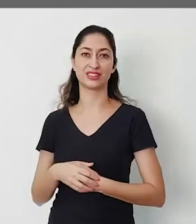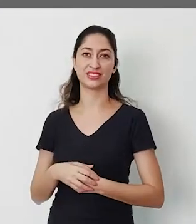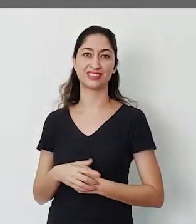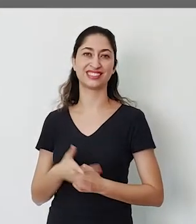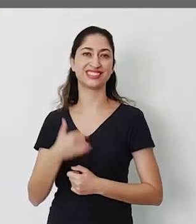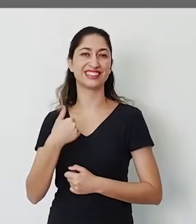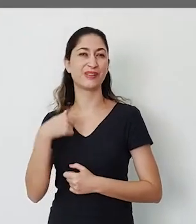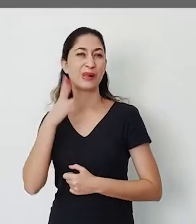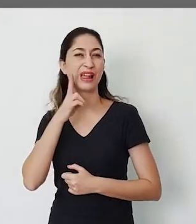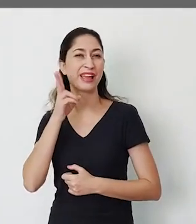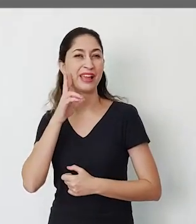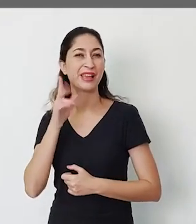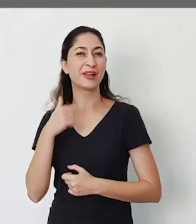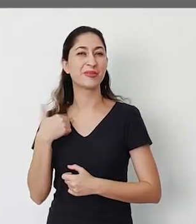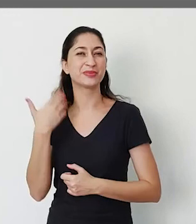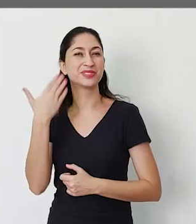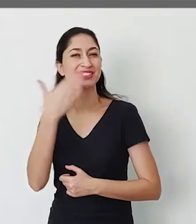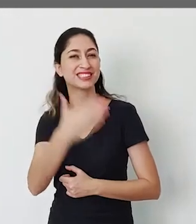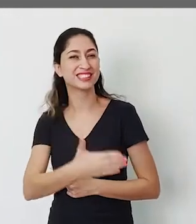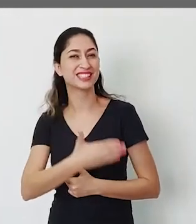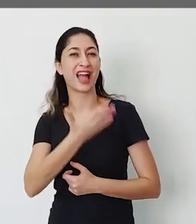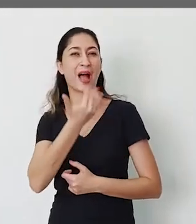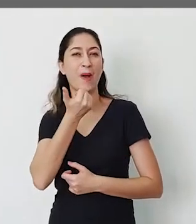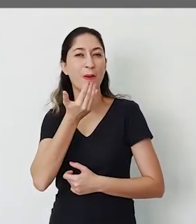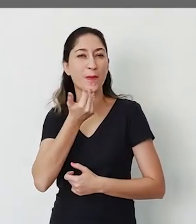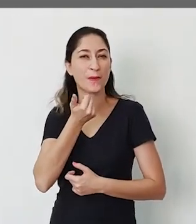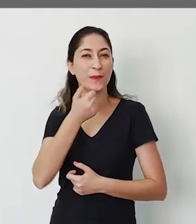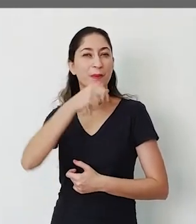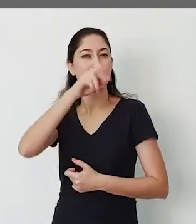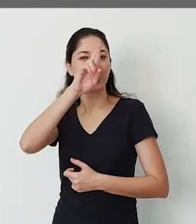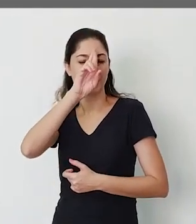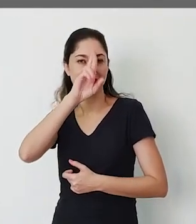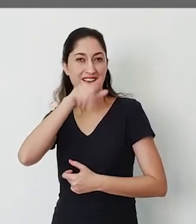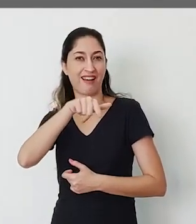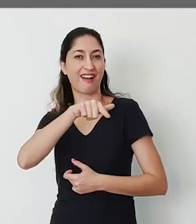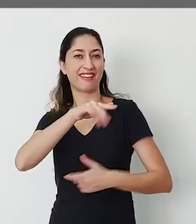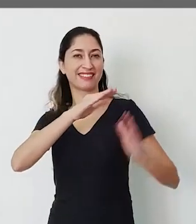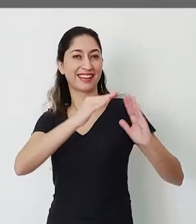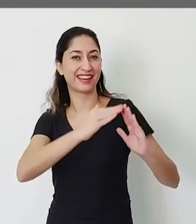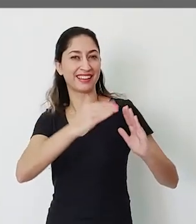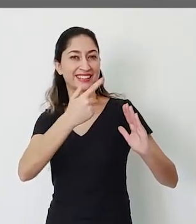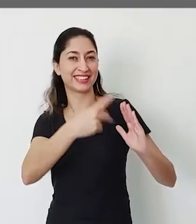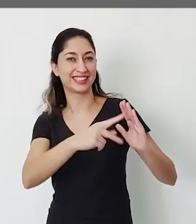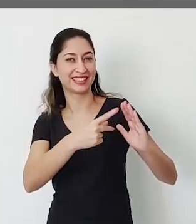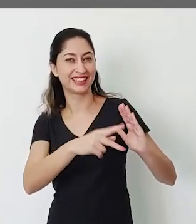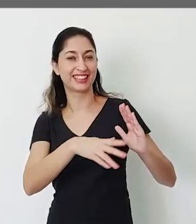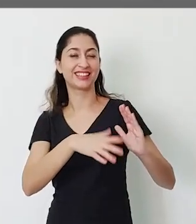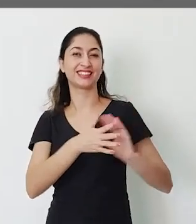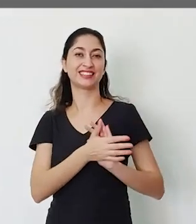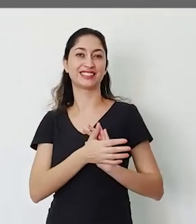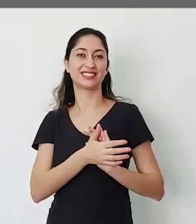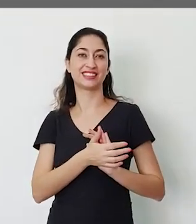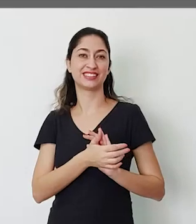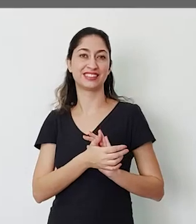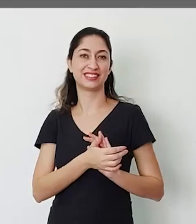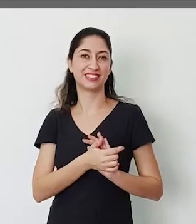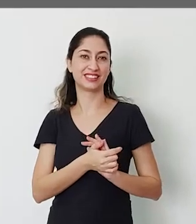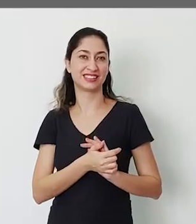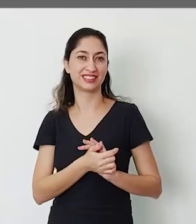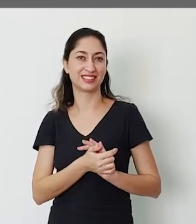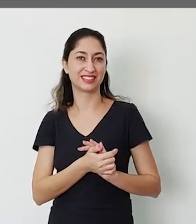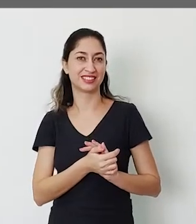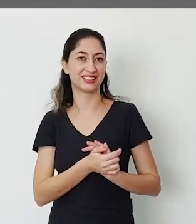e da aparição do desenvolvimento da cena do rock de periferia, rock de favela aqui em Belo Horizonte. A